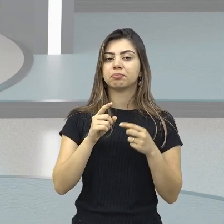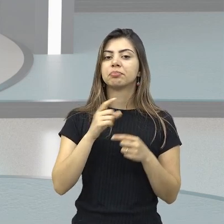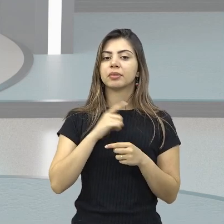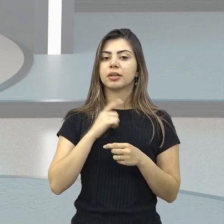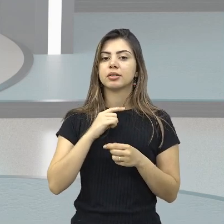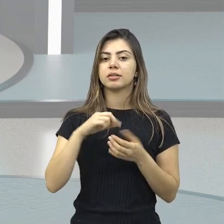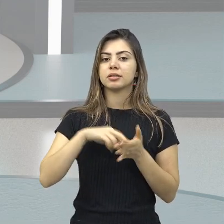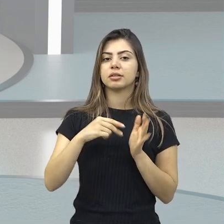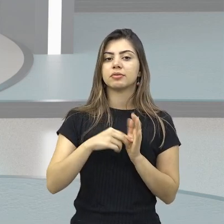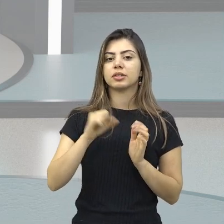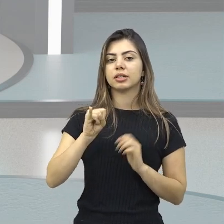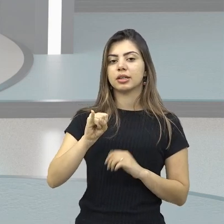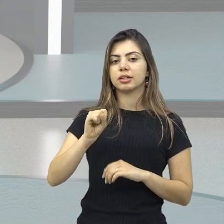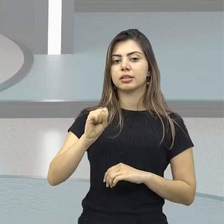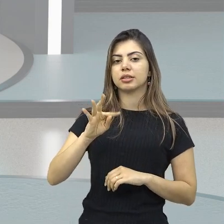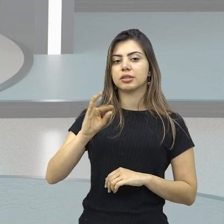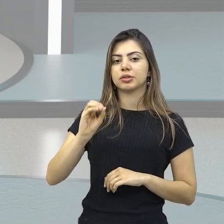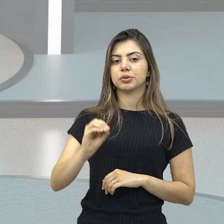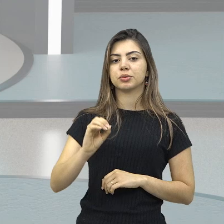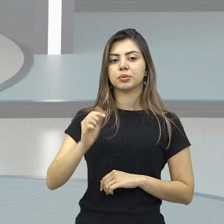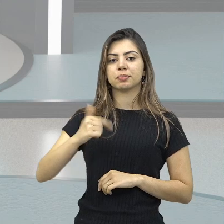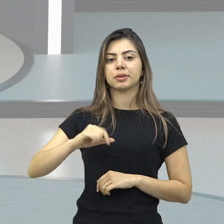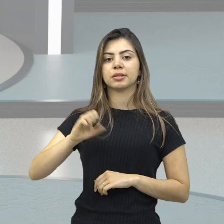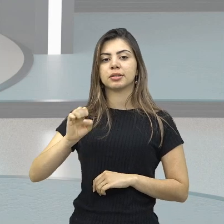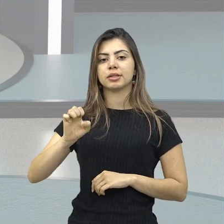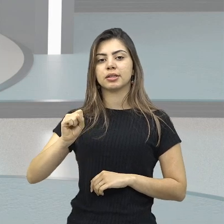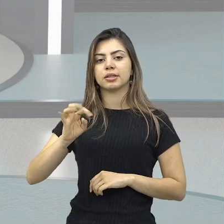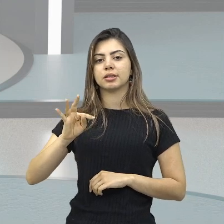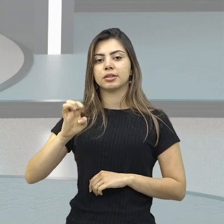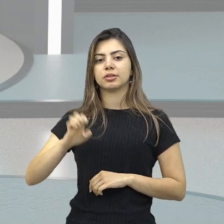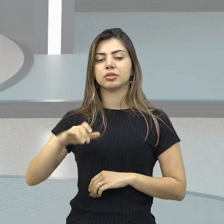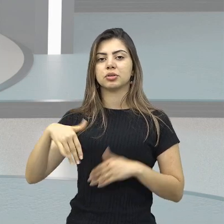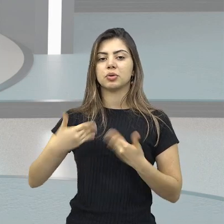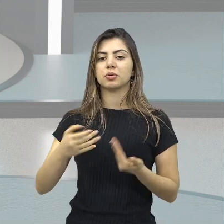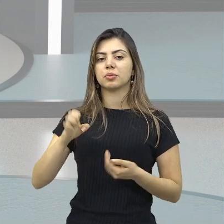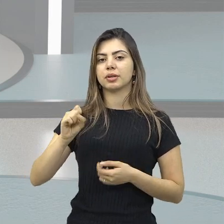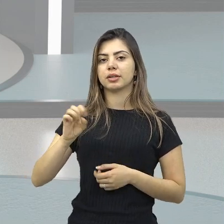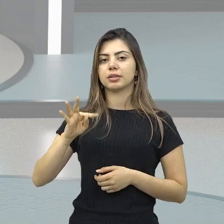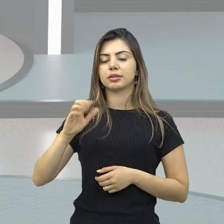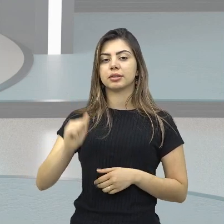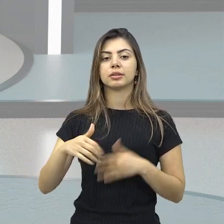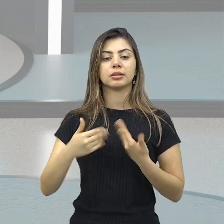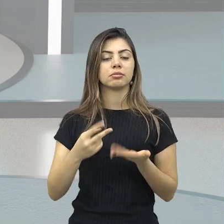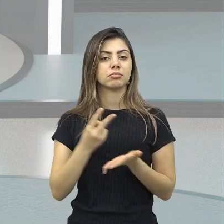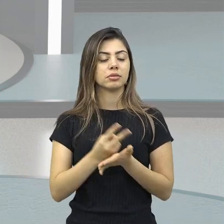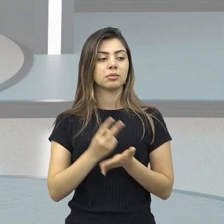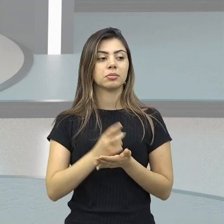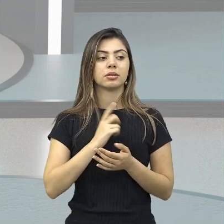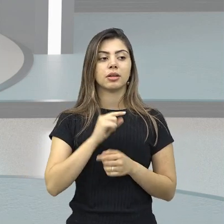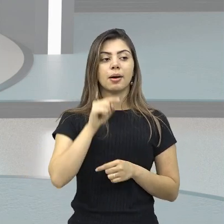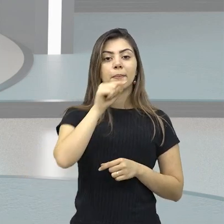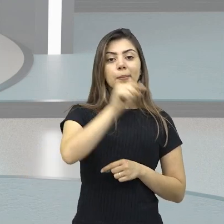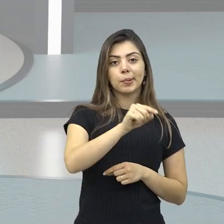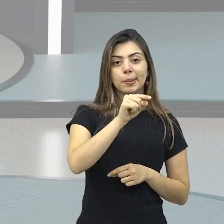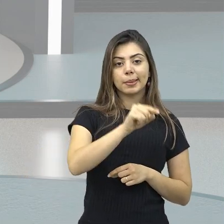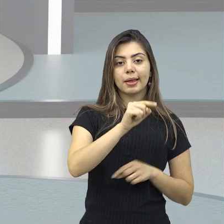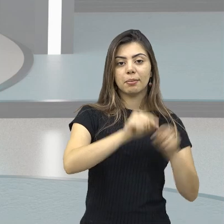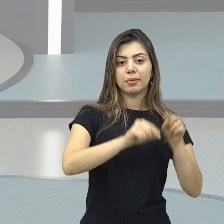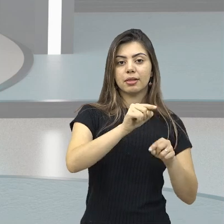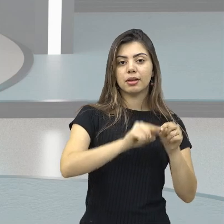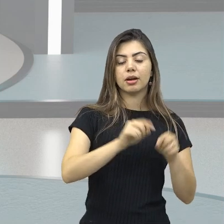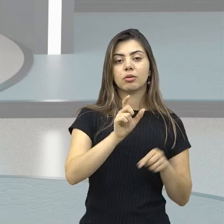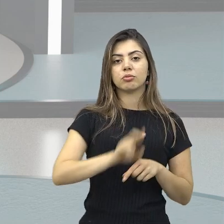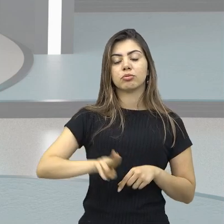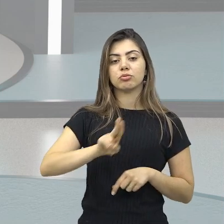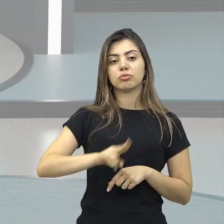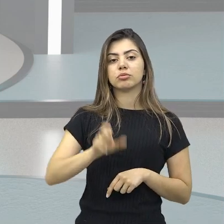esta, tá certo? Então, todas as vezes que eu for apontar algo em língua inglesa, eu vou utilizar o pronome demonstrativo this,